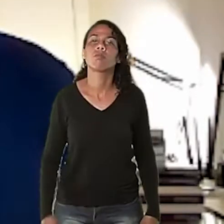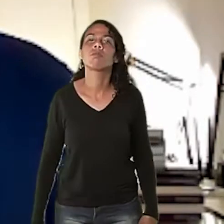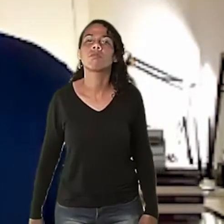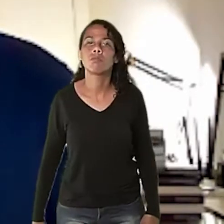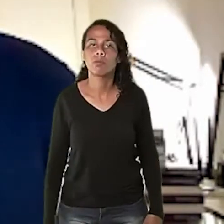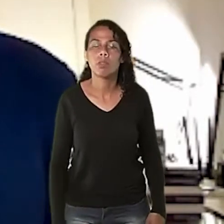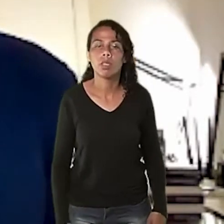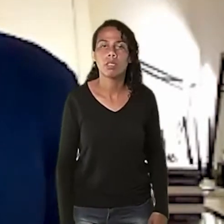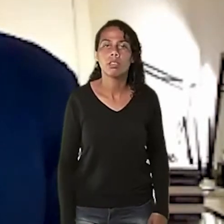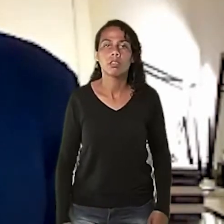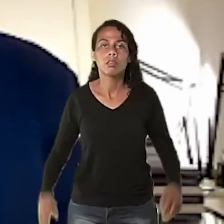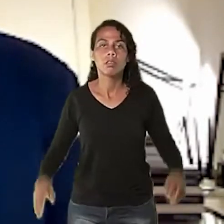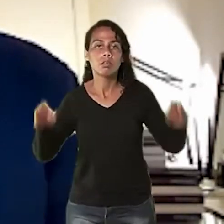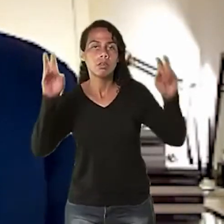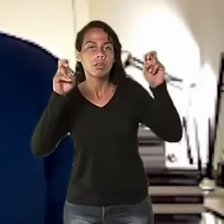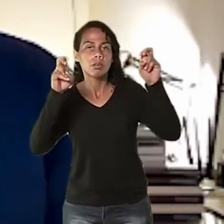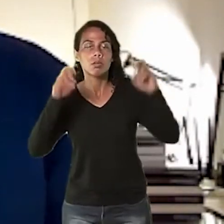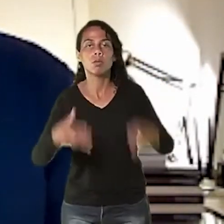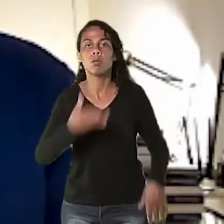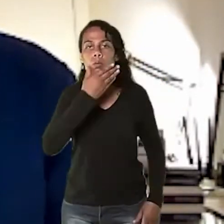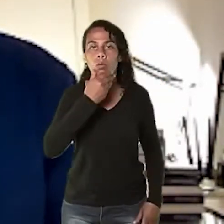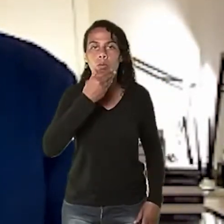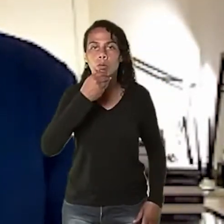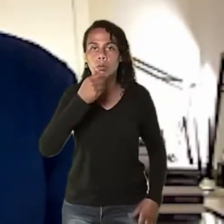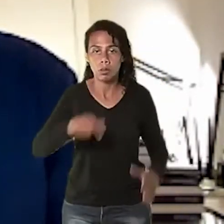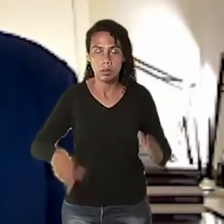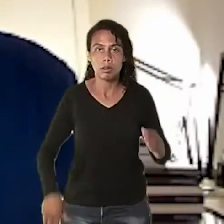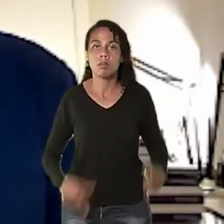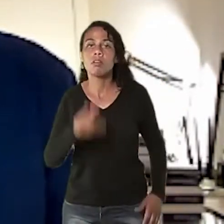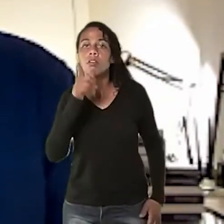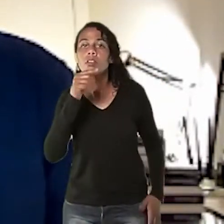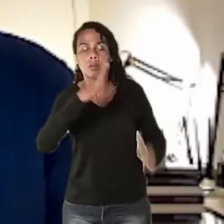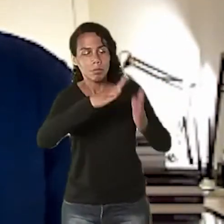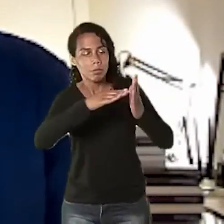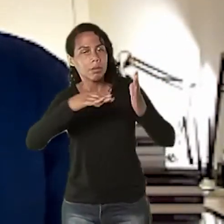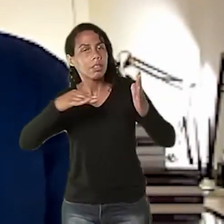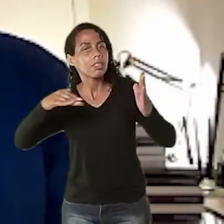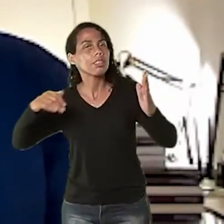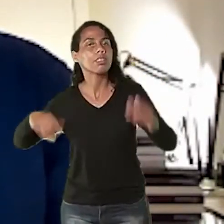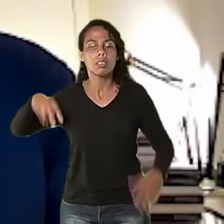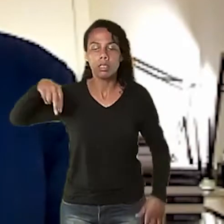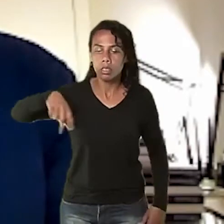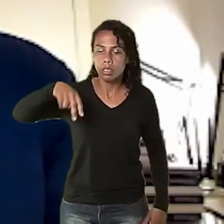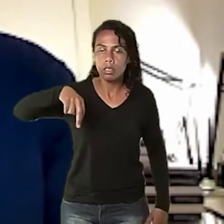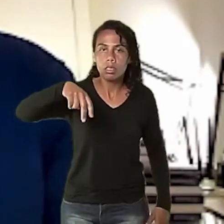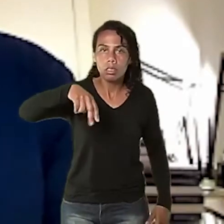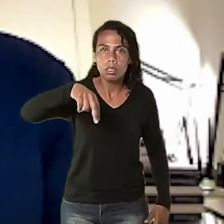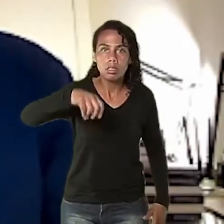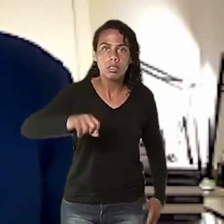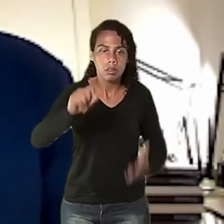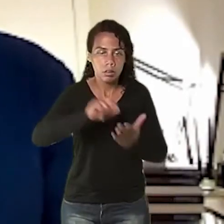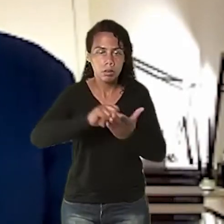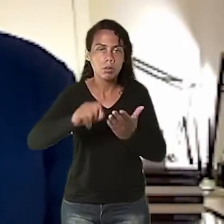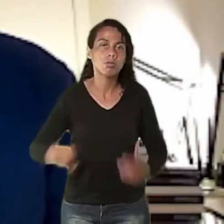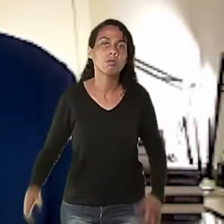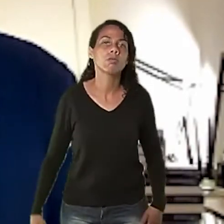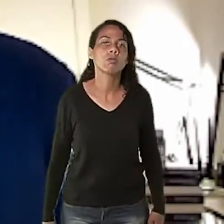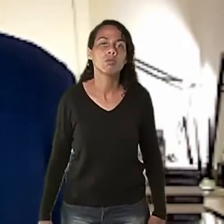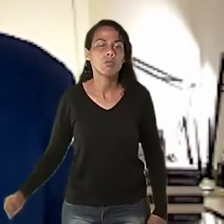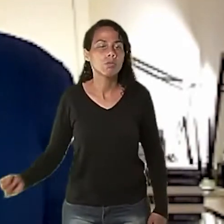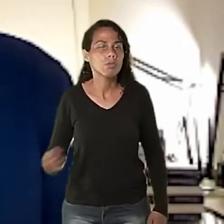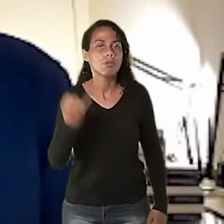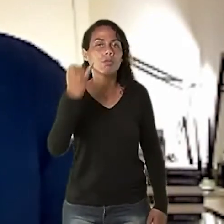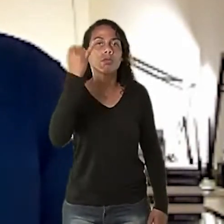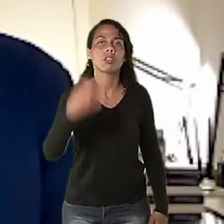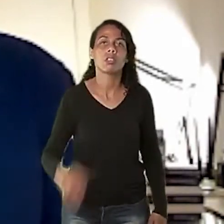quase infantil, né? Pelo mundo e pela cidade. E quando eu comecei a viajar, eu já escrevia crônica para